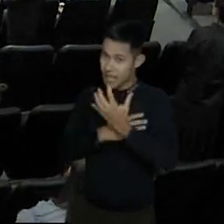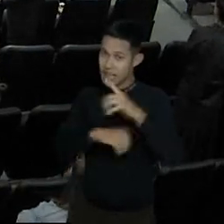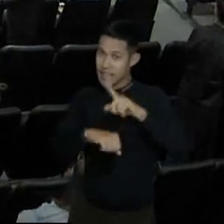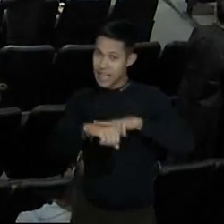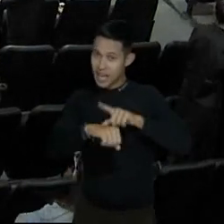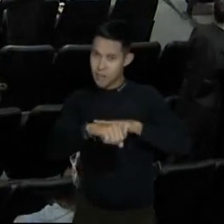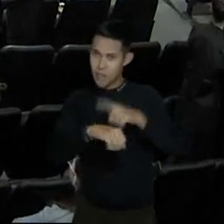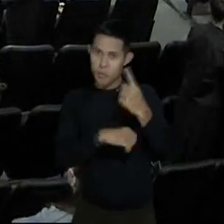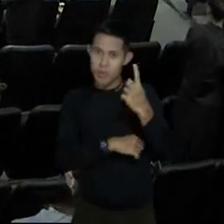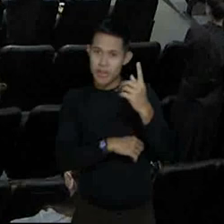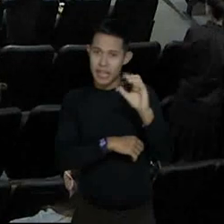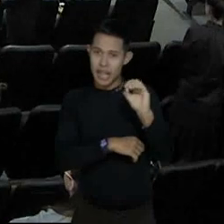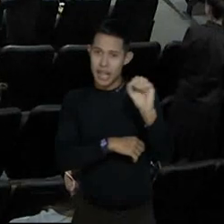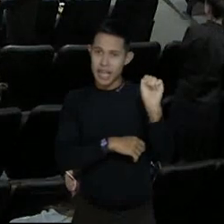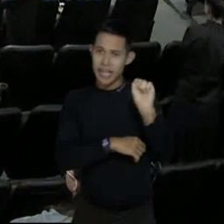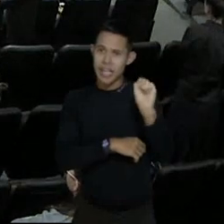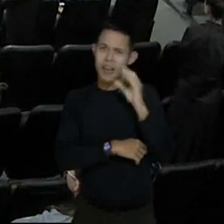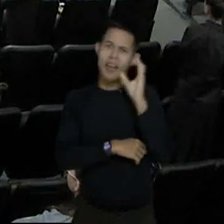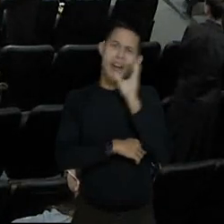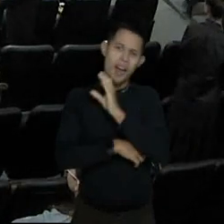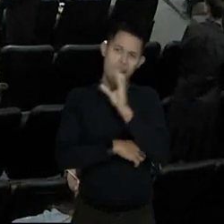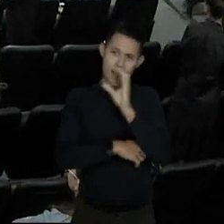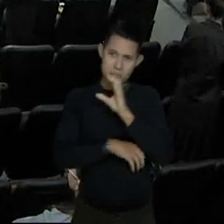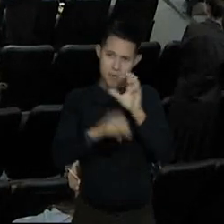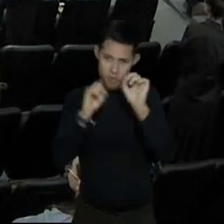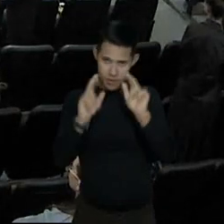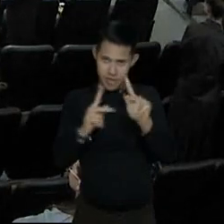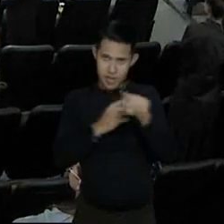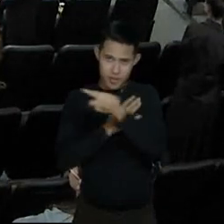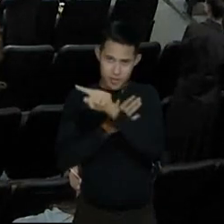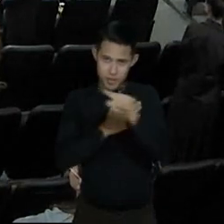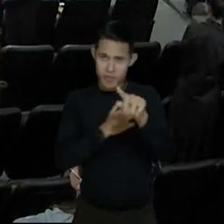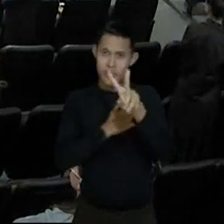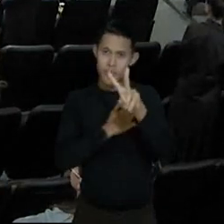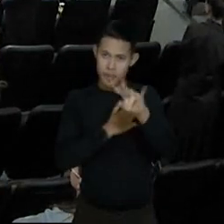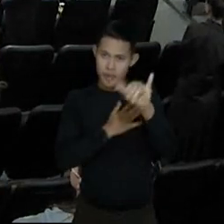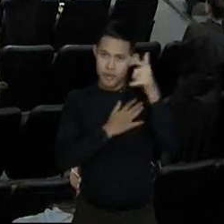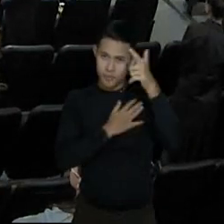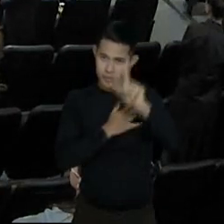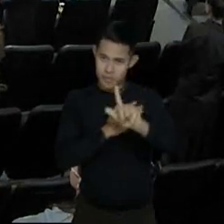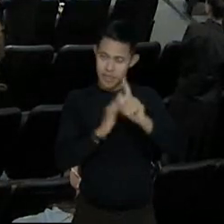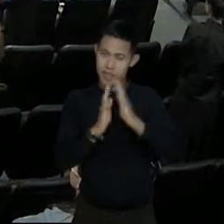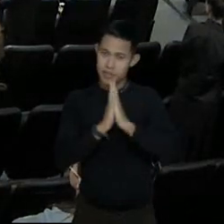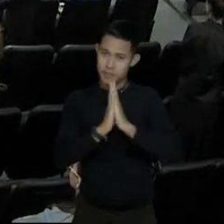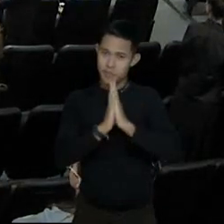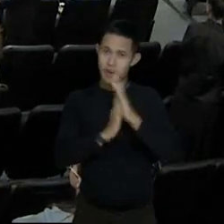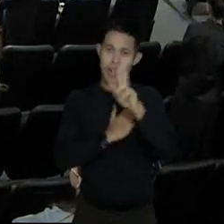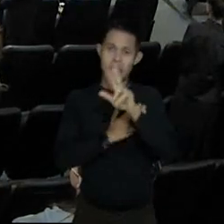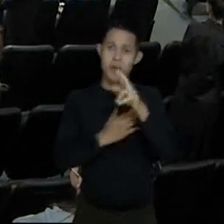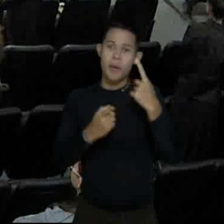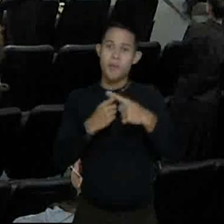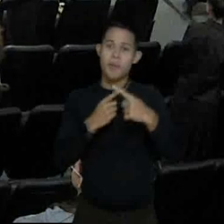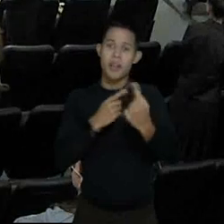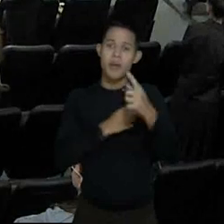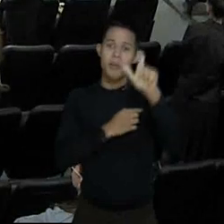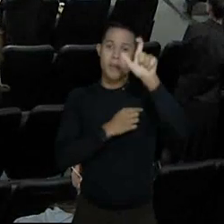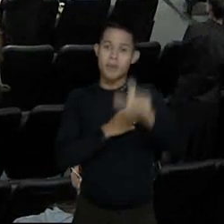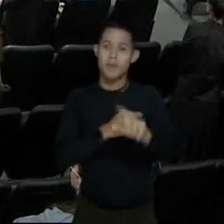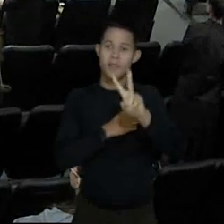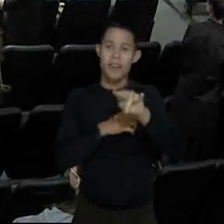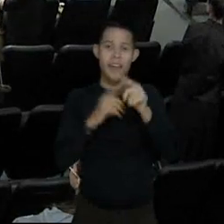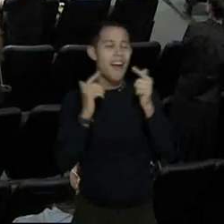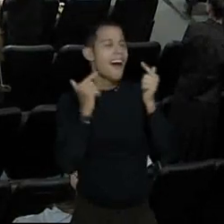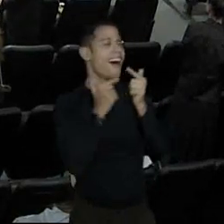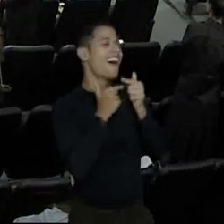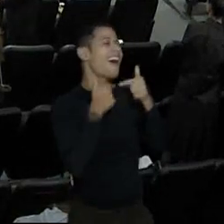gente 10 segundinhos vai vocês vão conseguir se manter sérios pelo amor de Deus não é só porque alguém tá dando uma risadinha para você que você vai rir né